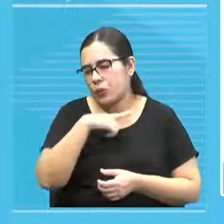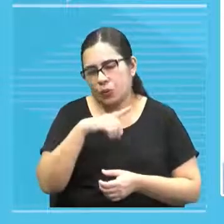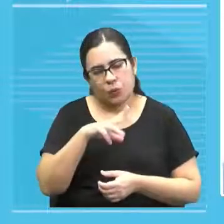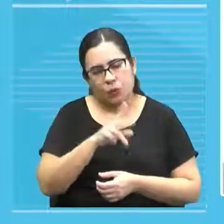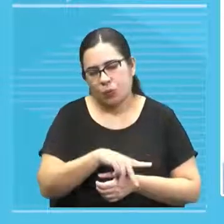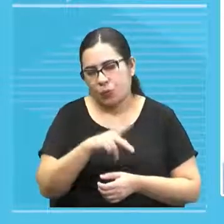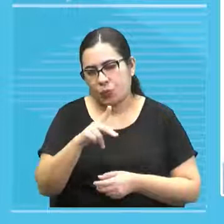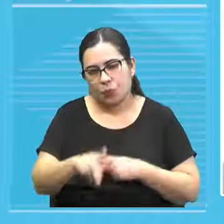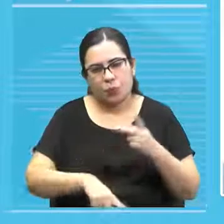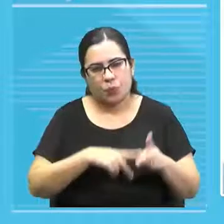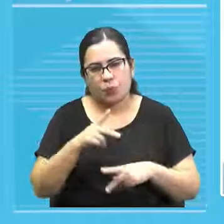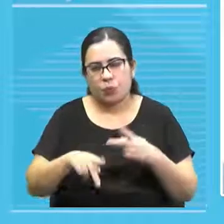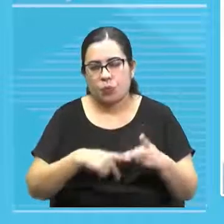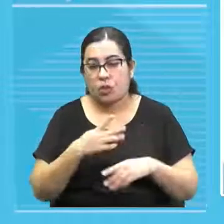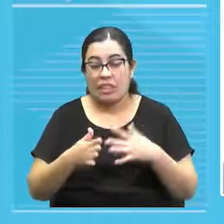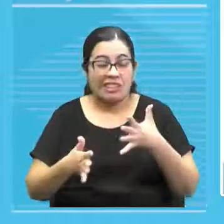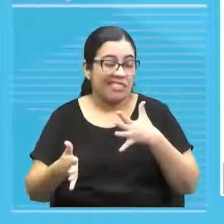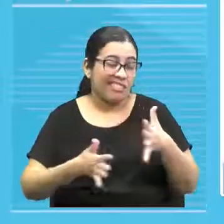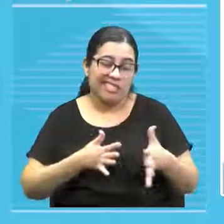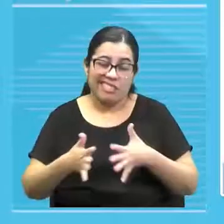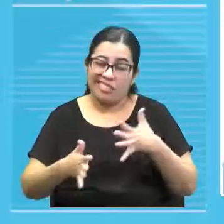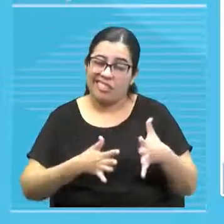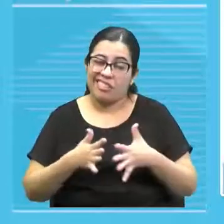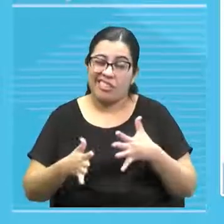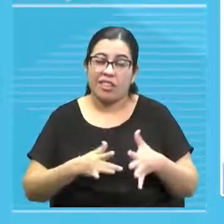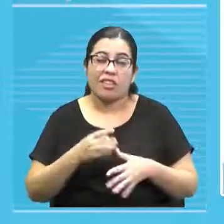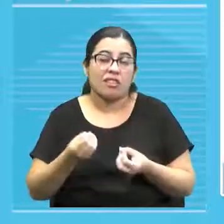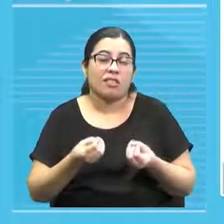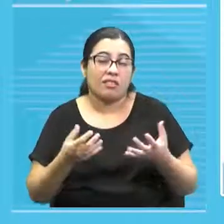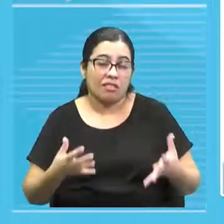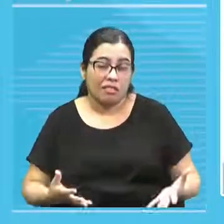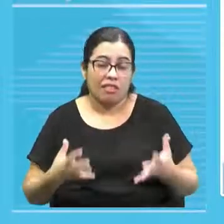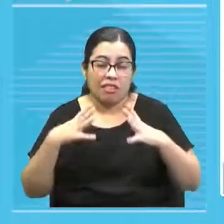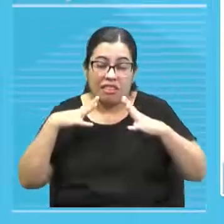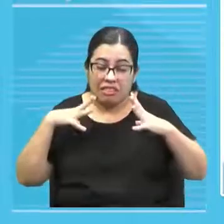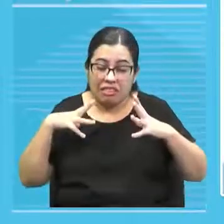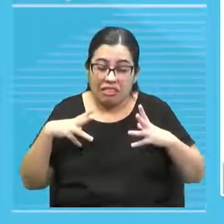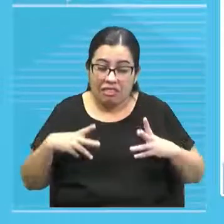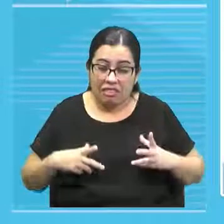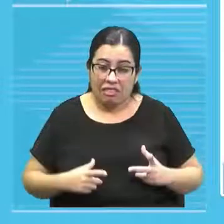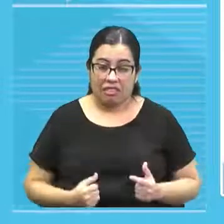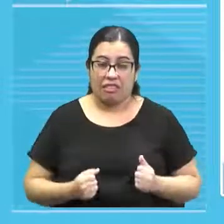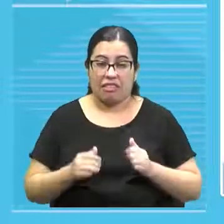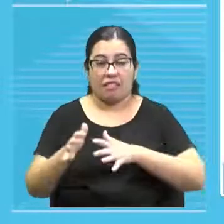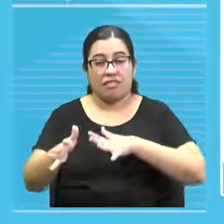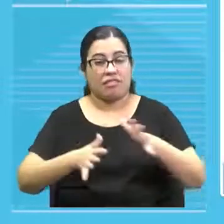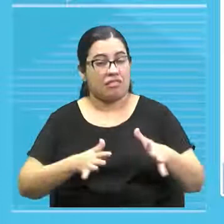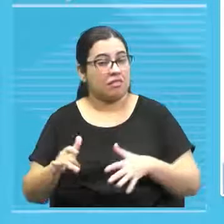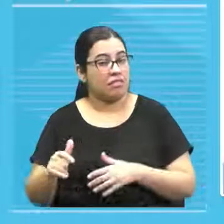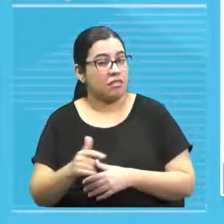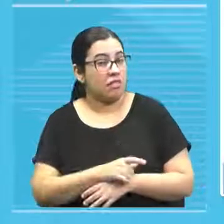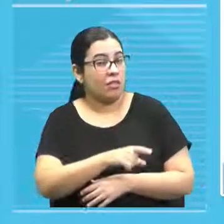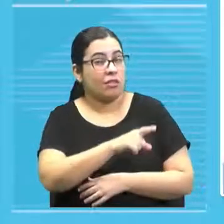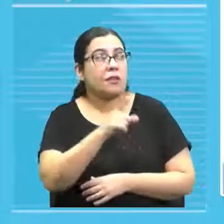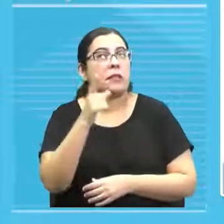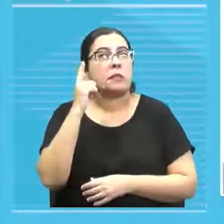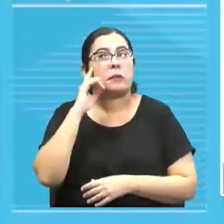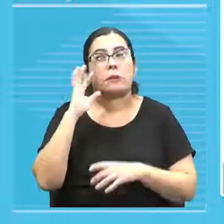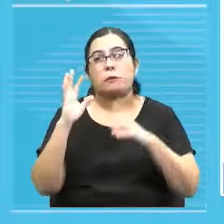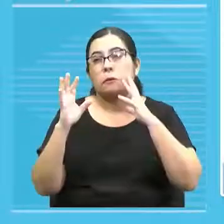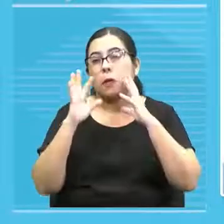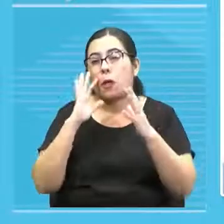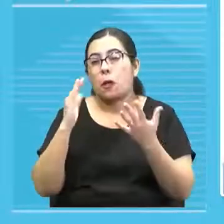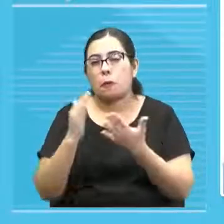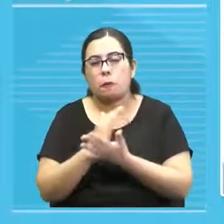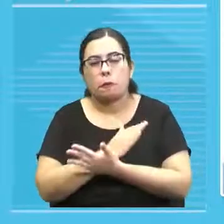população que não o acesso a saneamento básico sem imagine